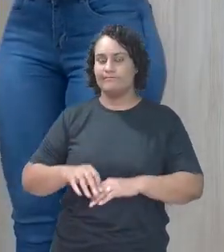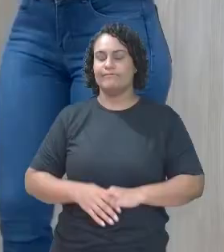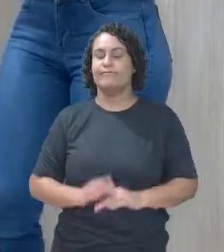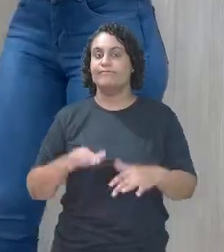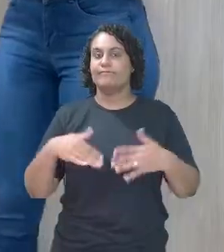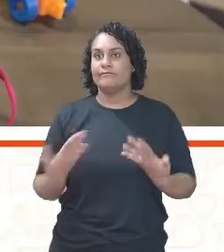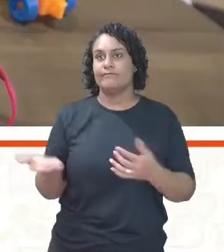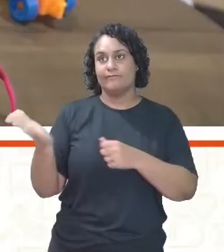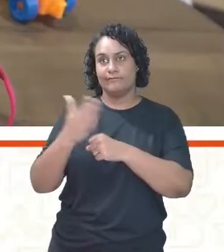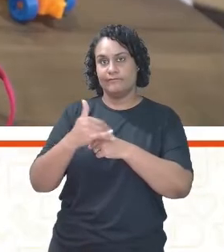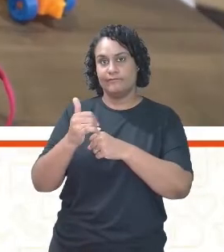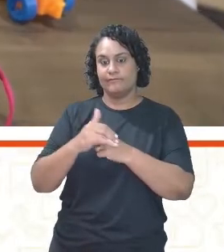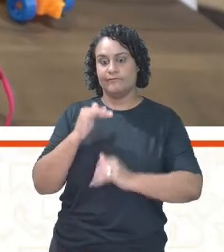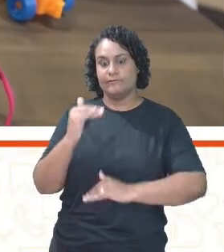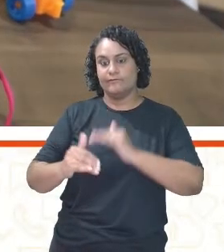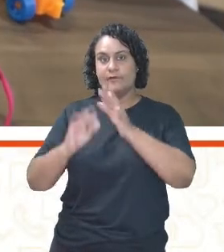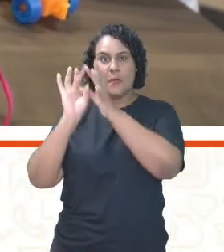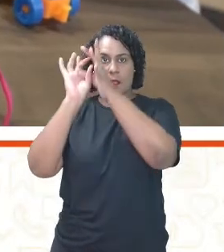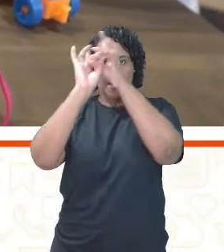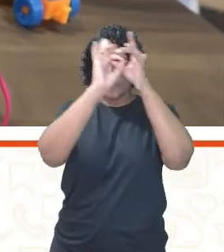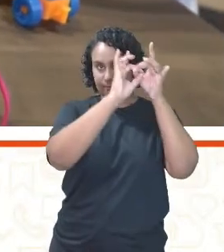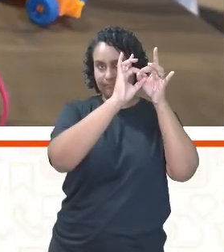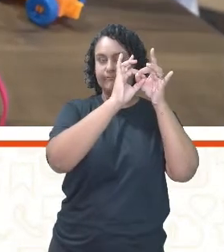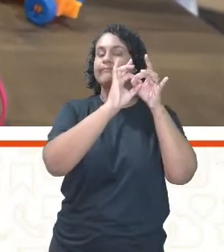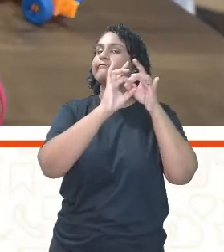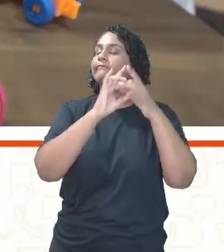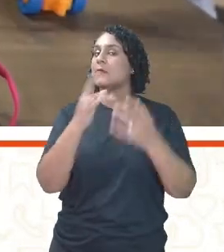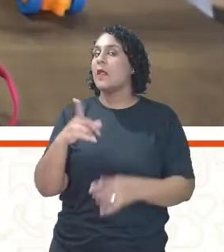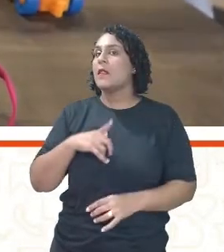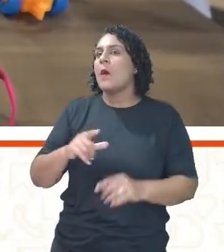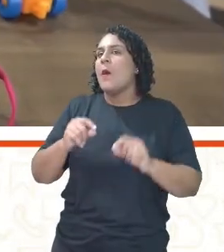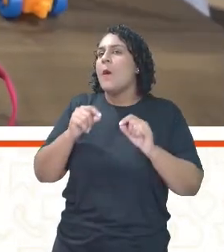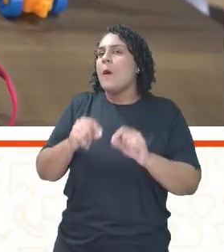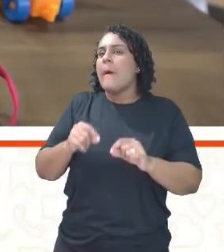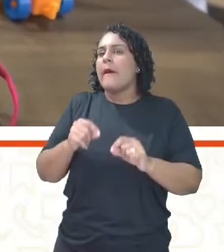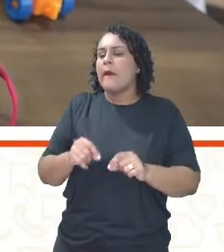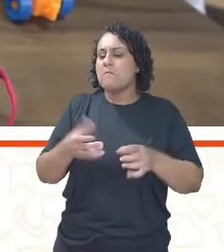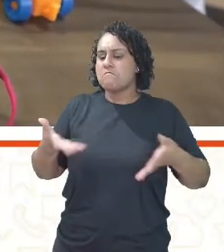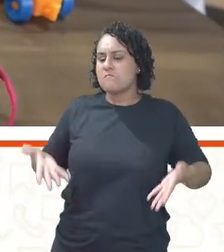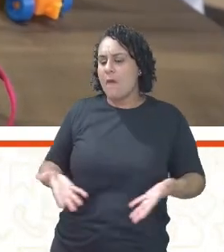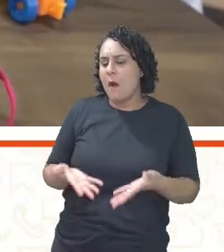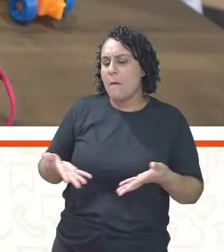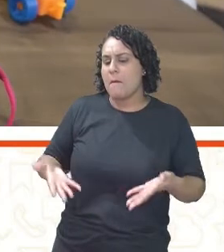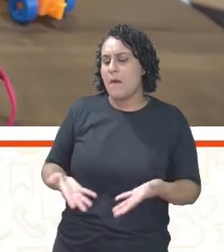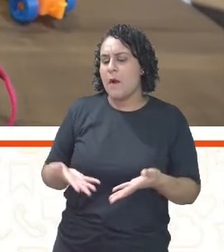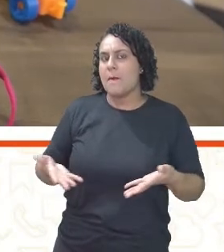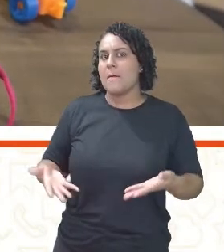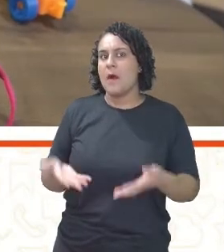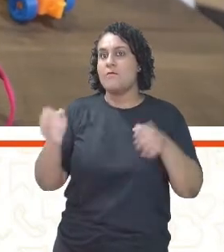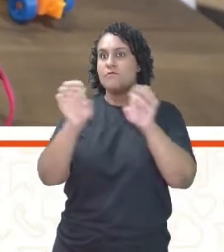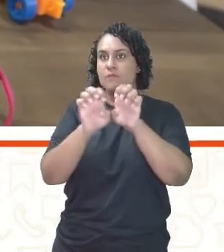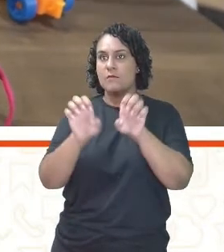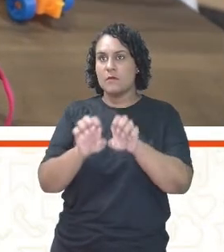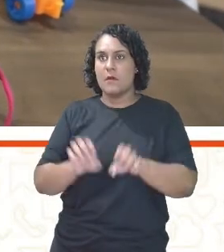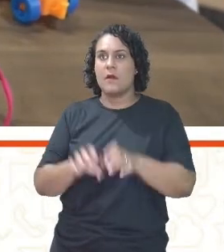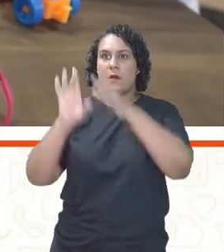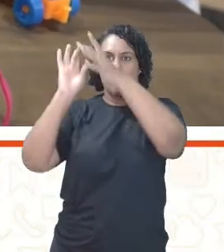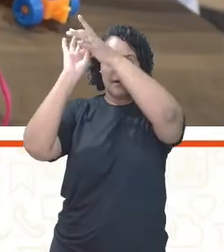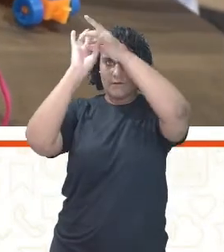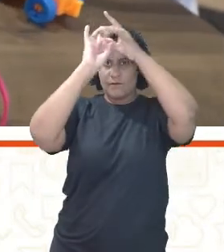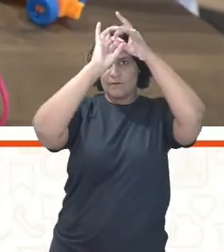Então, a afetividade e o desenvolvimento cognitivo gera uma energia necessária para que a estrutura